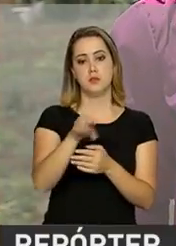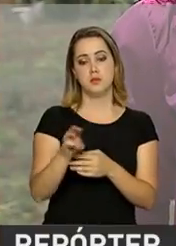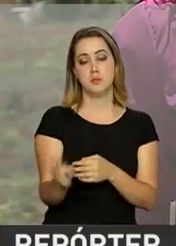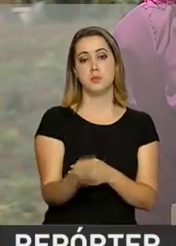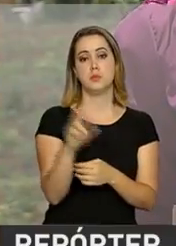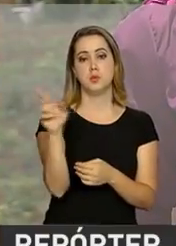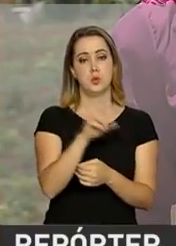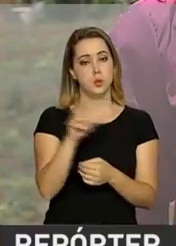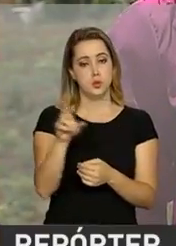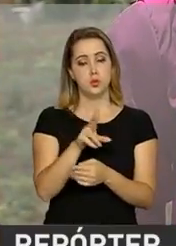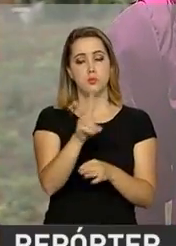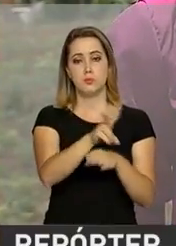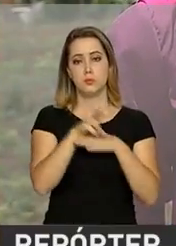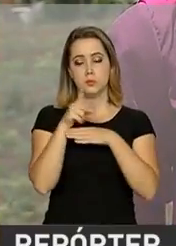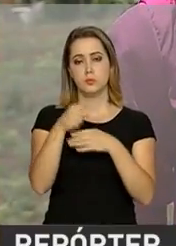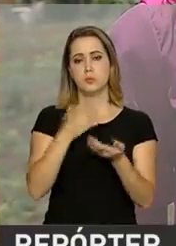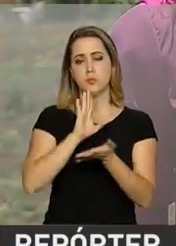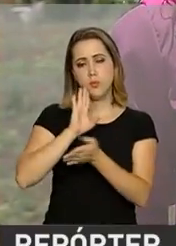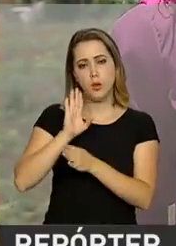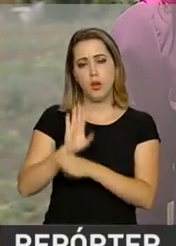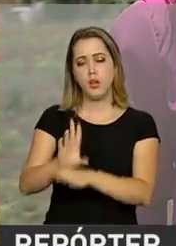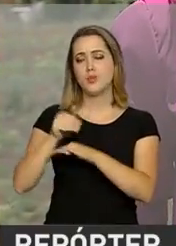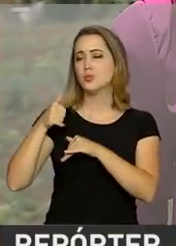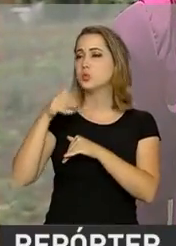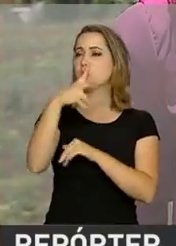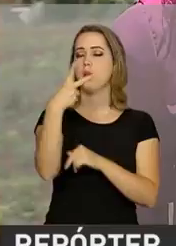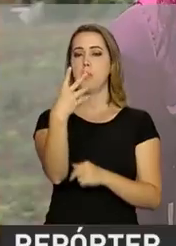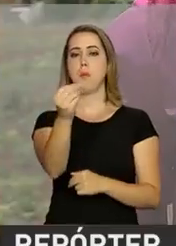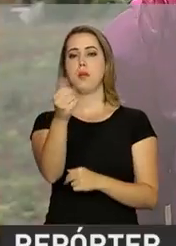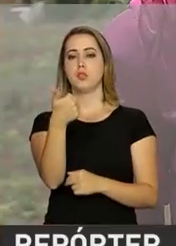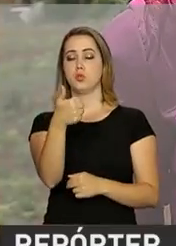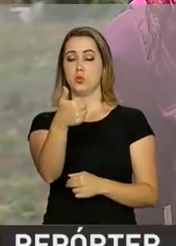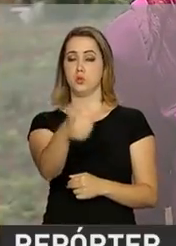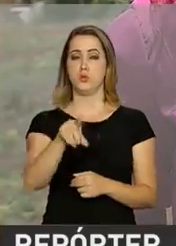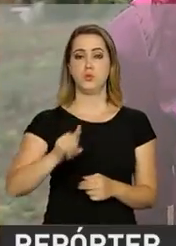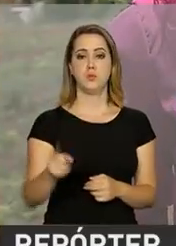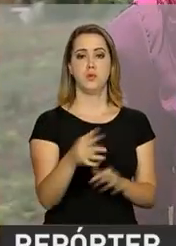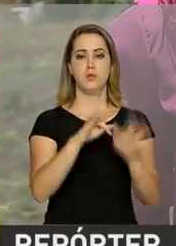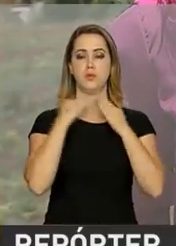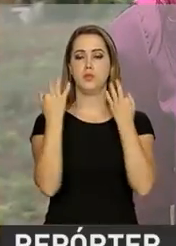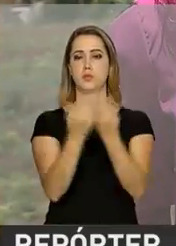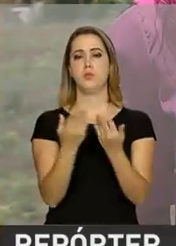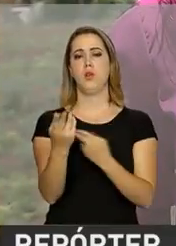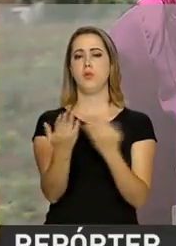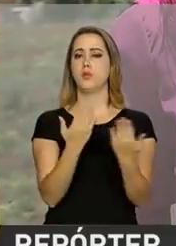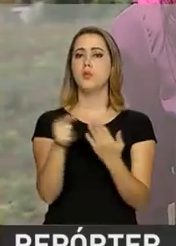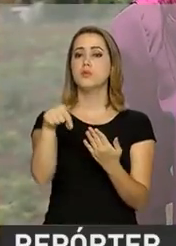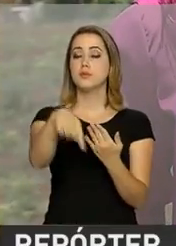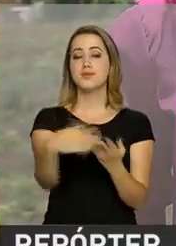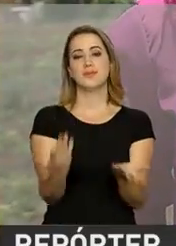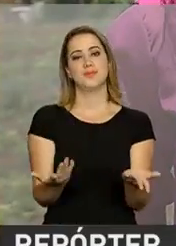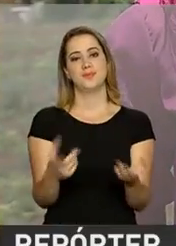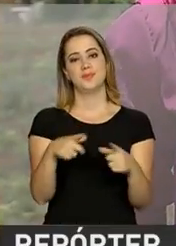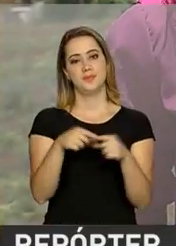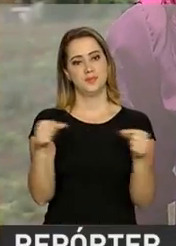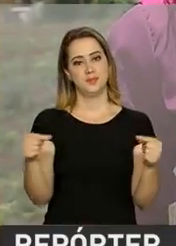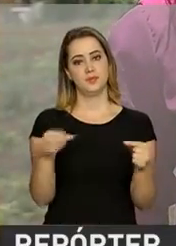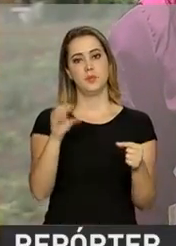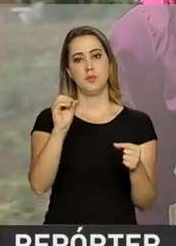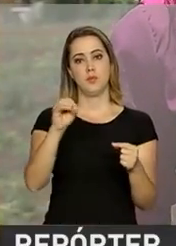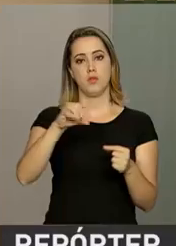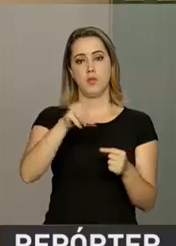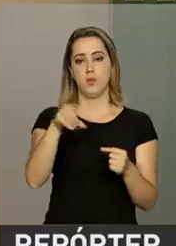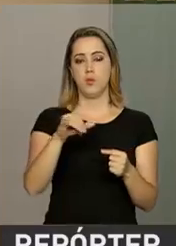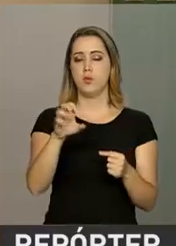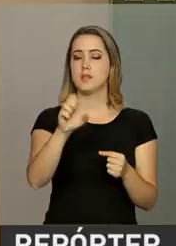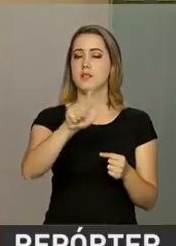R$ 770 milhões em créditos e beneficiar mais de 201 mil famílias, como as que vivem aqui no assentamento Osiel